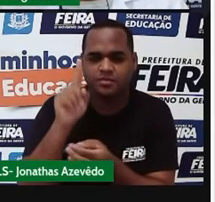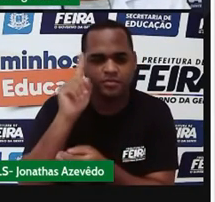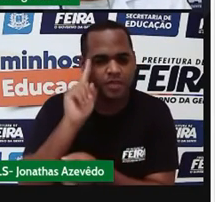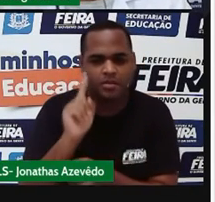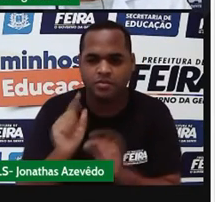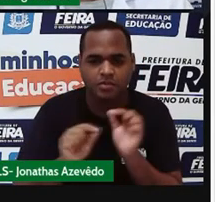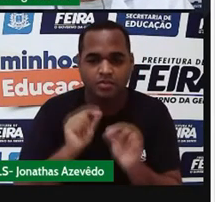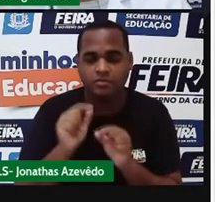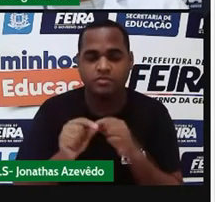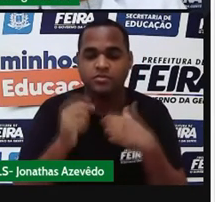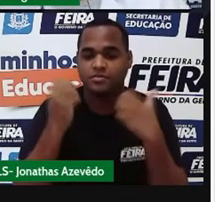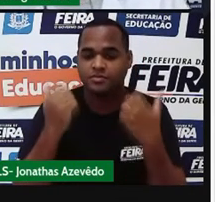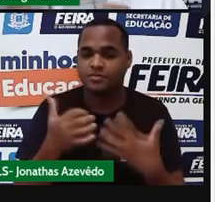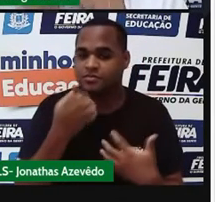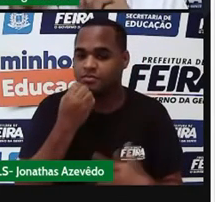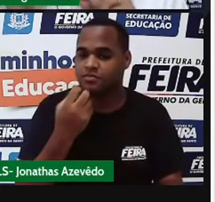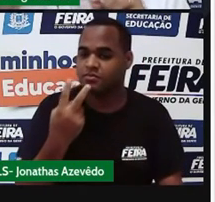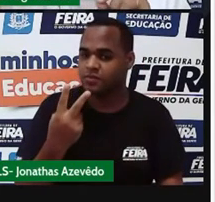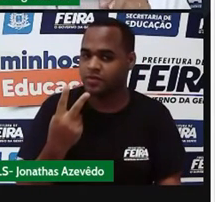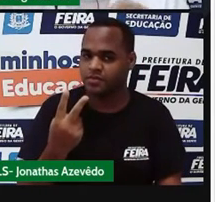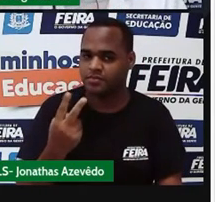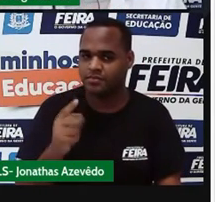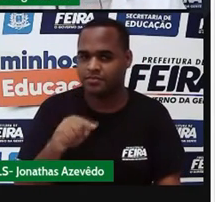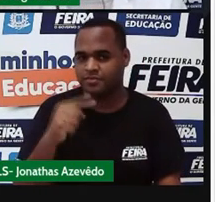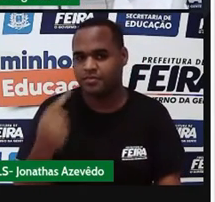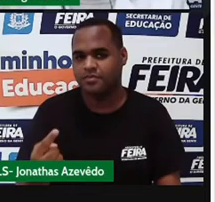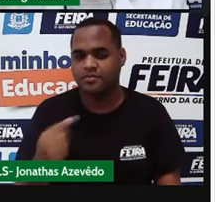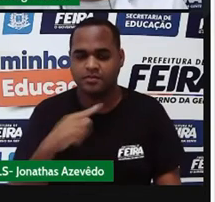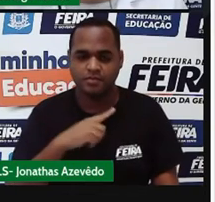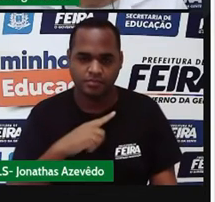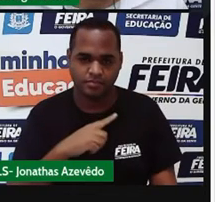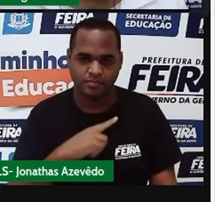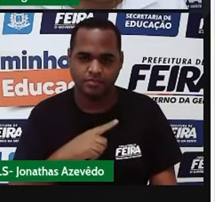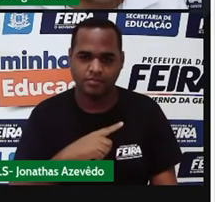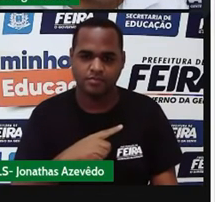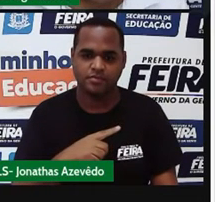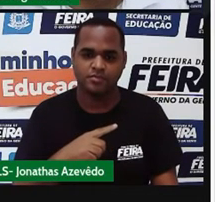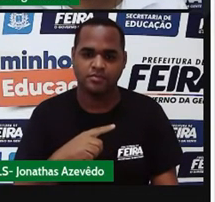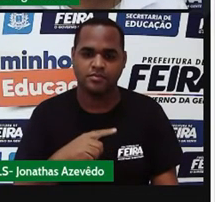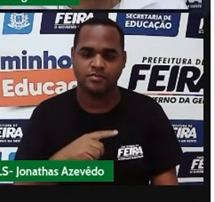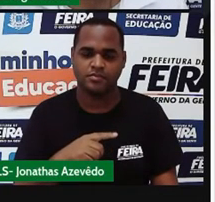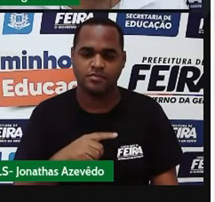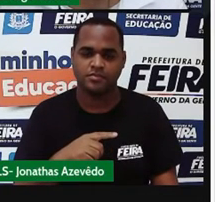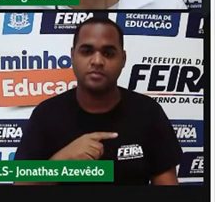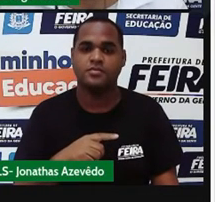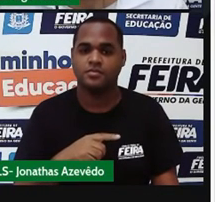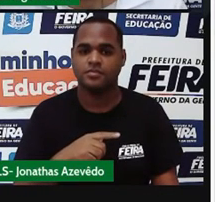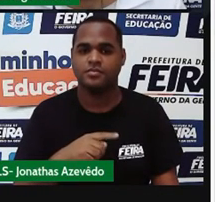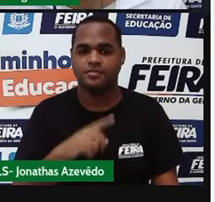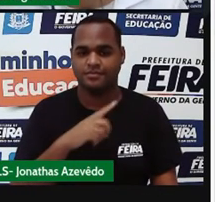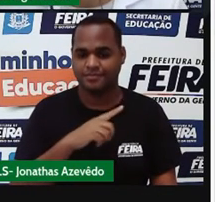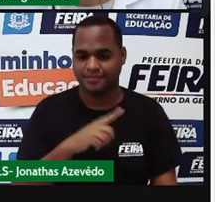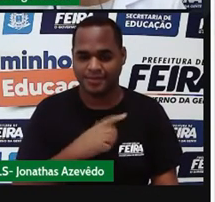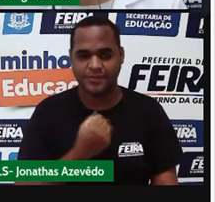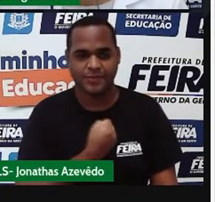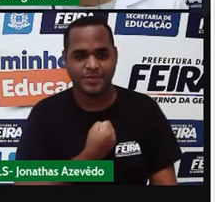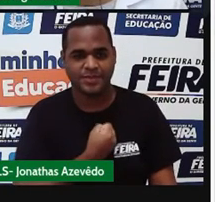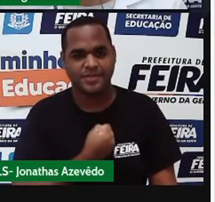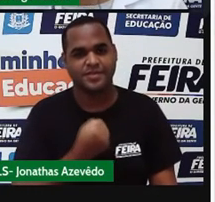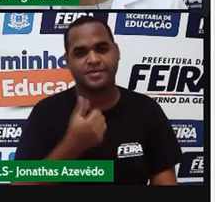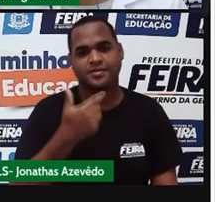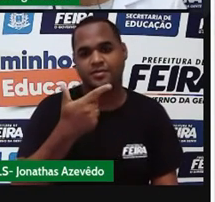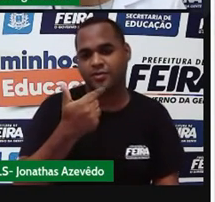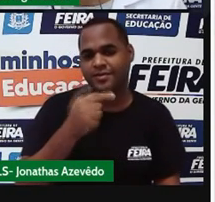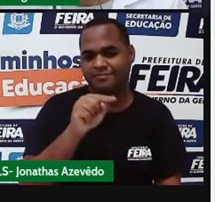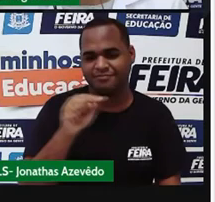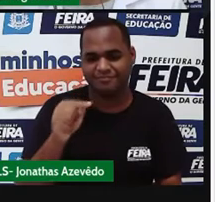aquele número dois depois da vírgula é o número que vai aparecer infinitamente por conta dessa Barrinha que tá em cima do dois Às